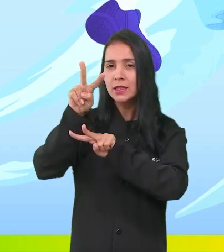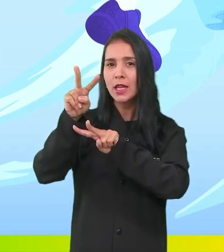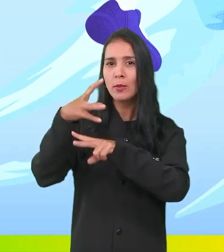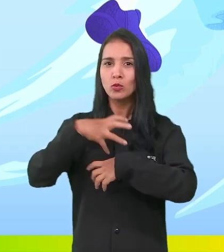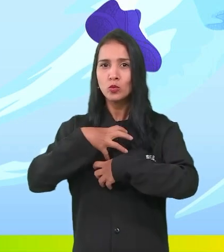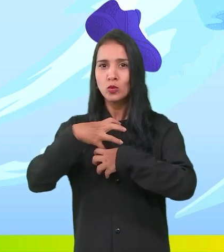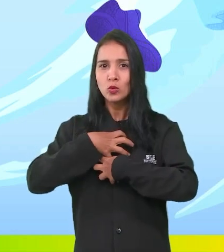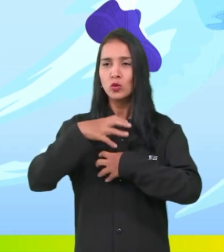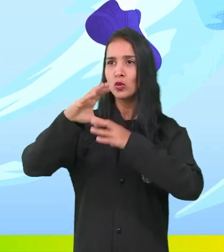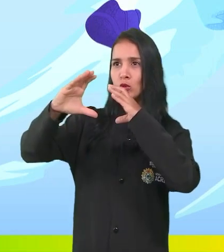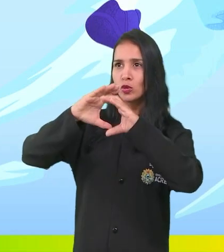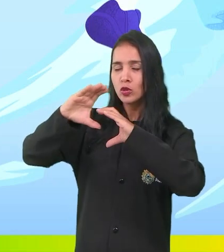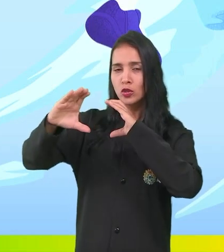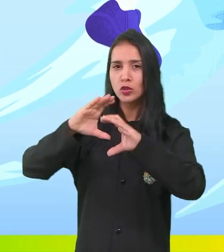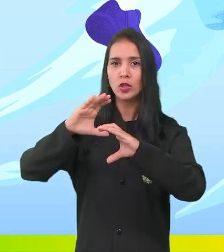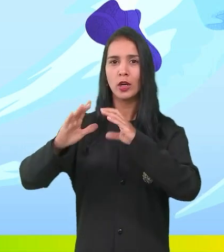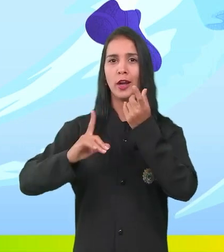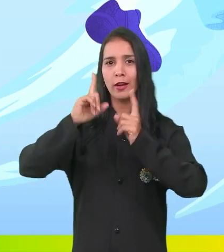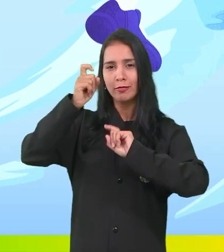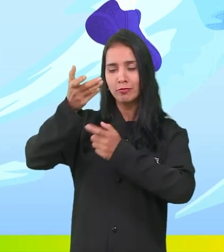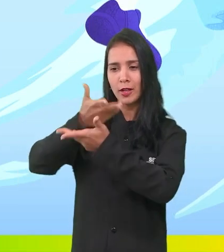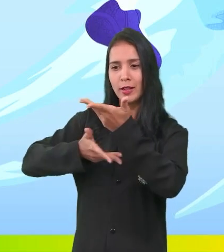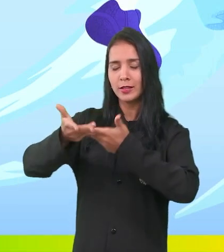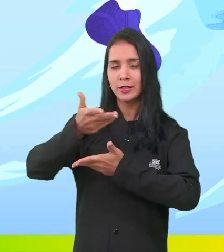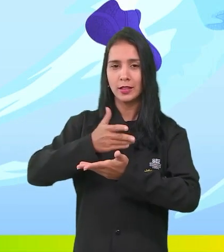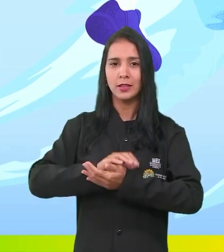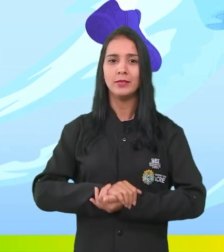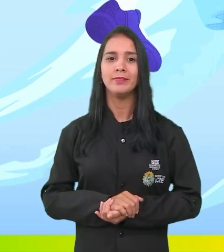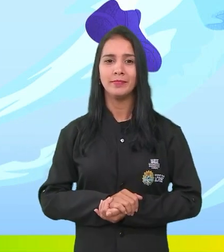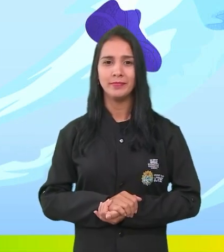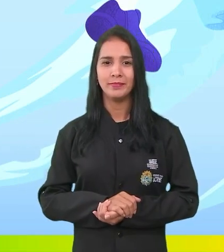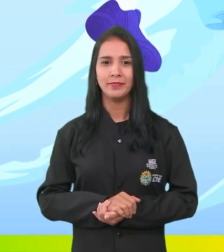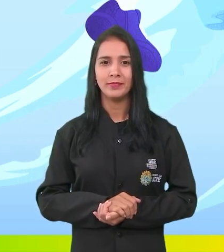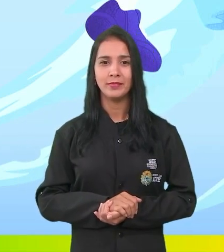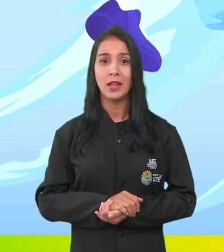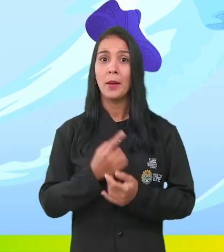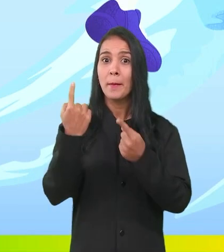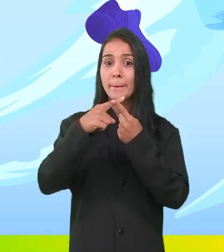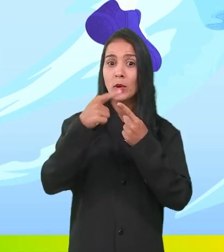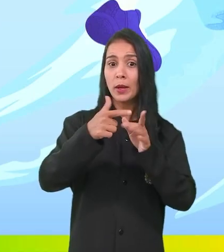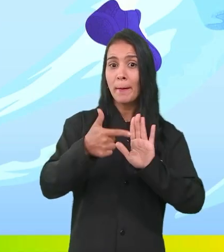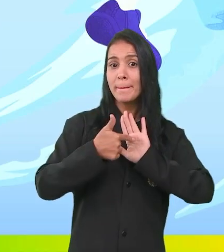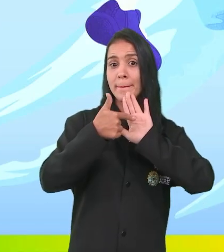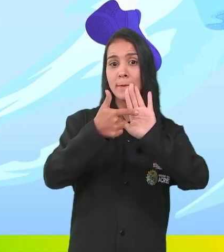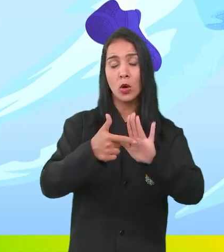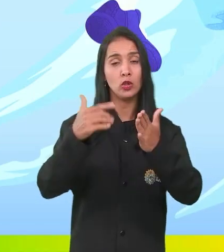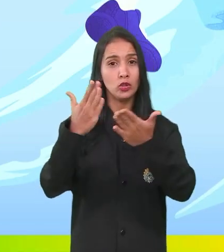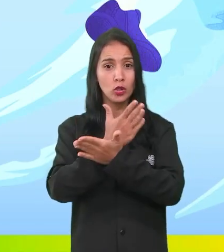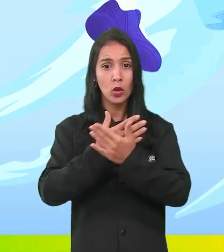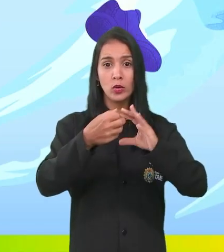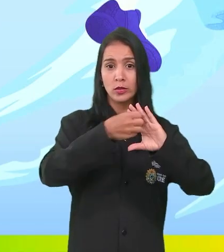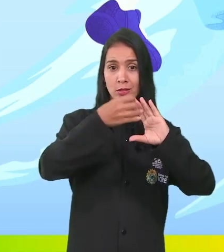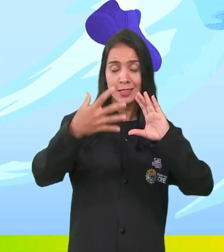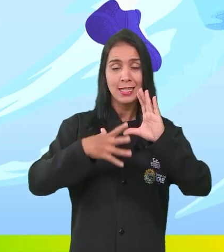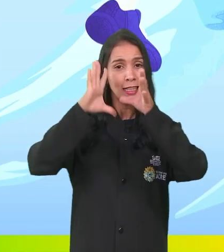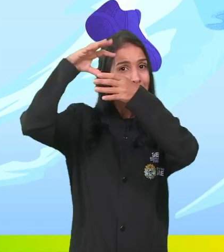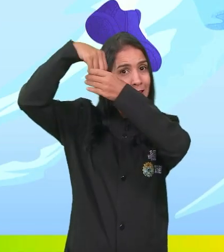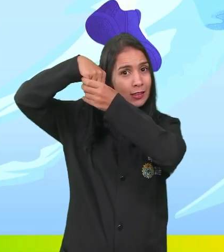interações sociais. Letra B. Revela aspectos inconscientes ou